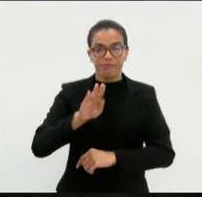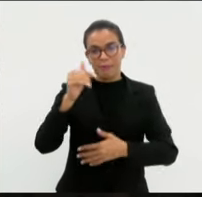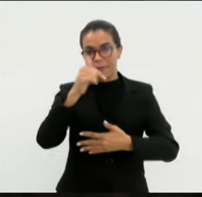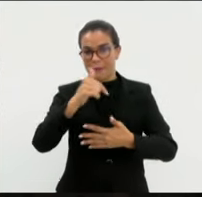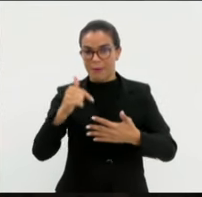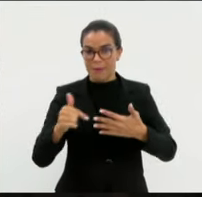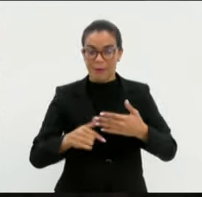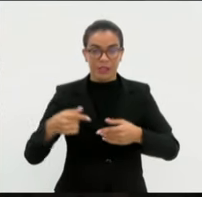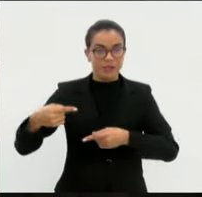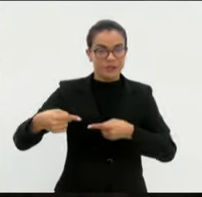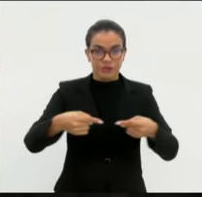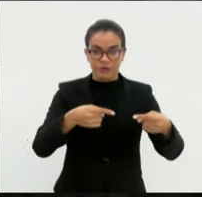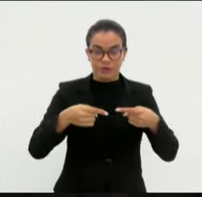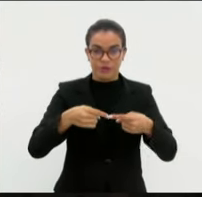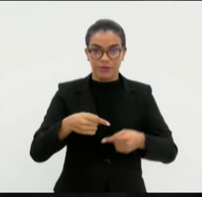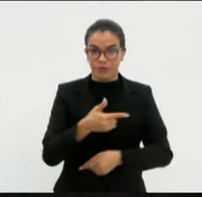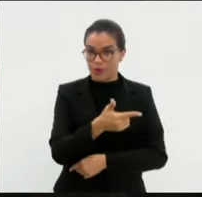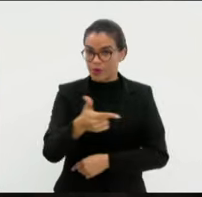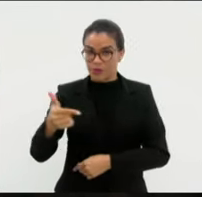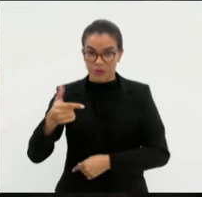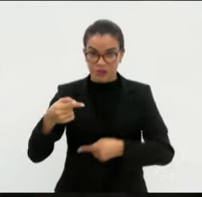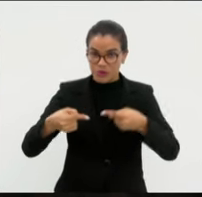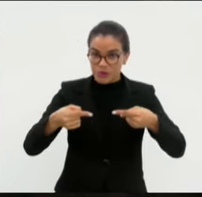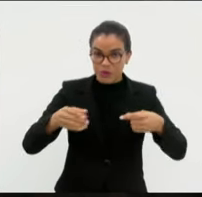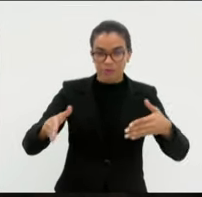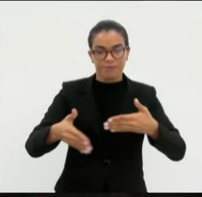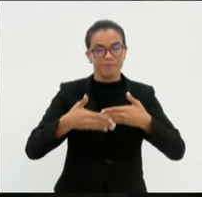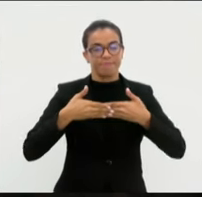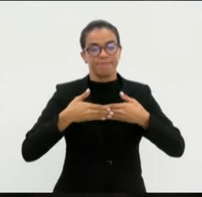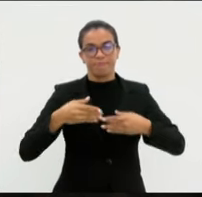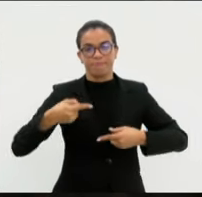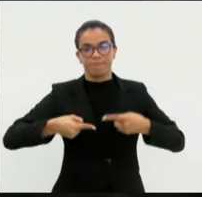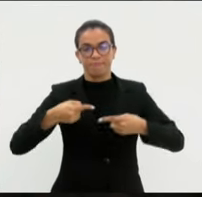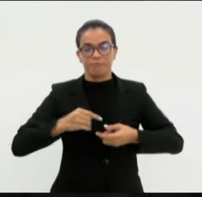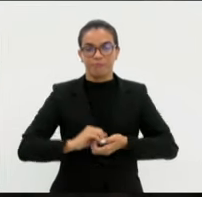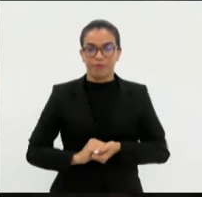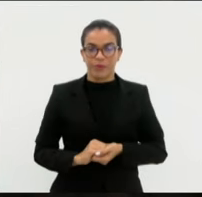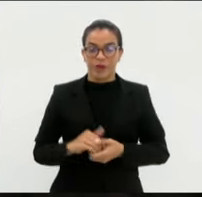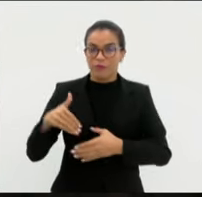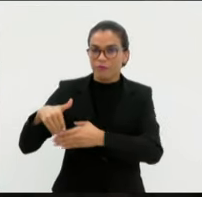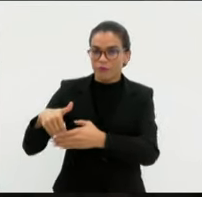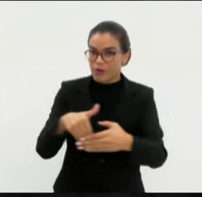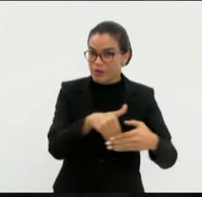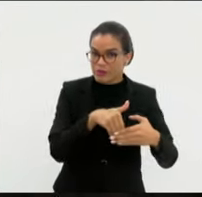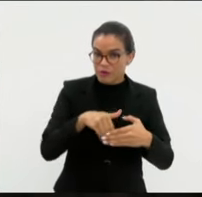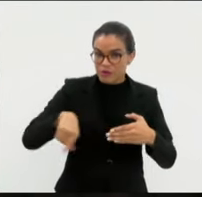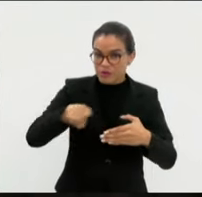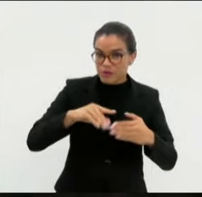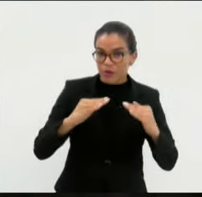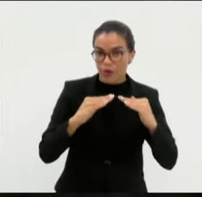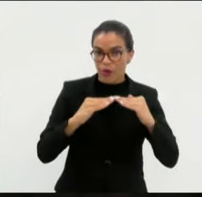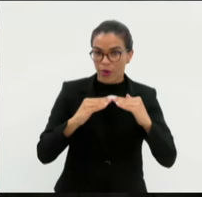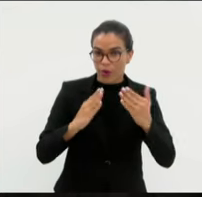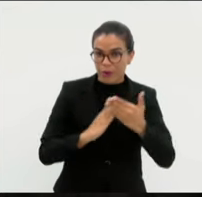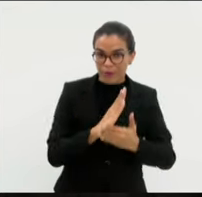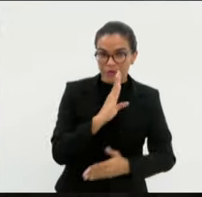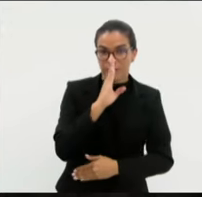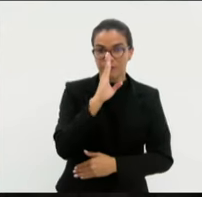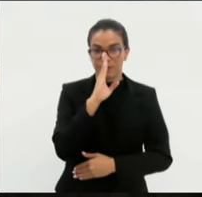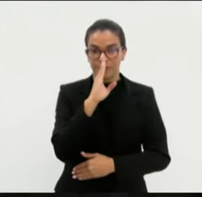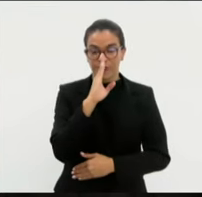Em discussão. Não havendo quem queira discutir, encerrada a discussão. Em votação. Senhores que aprovam, permaneçam como